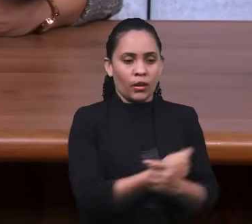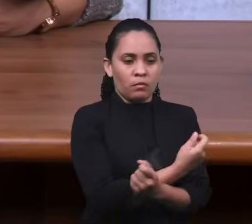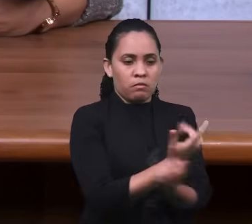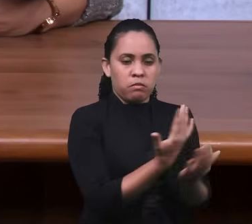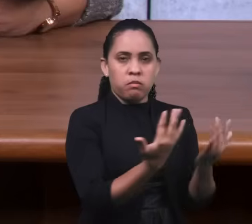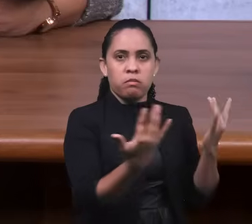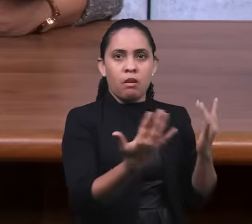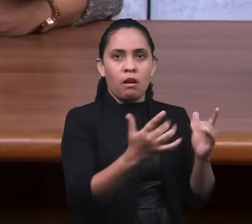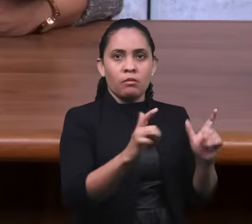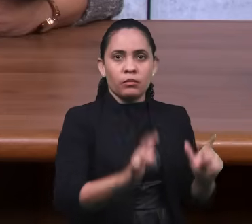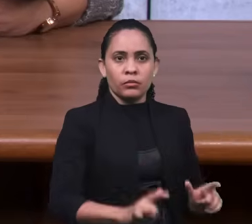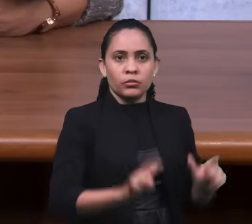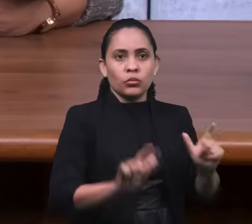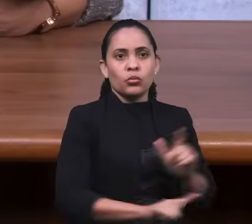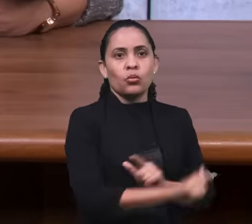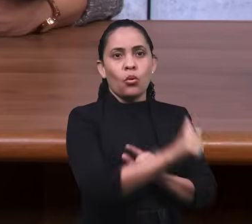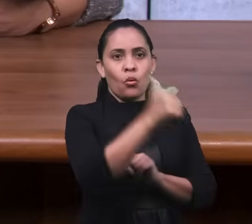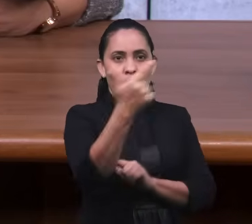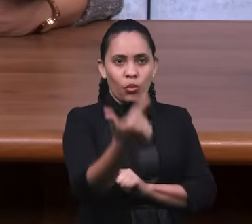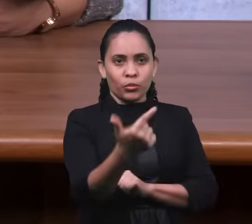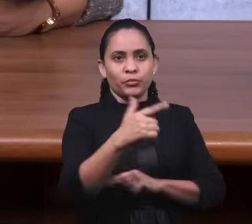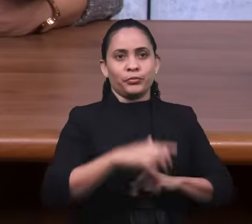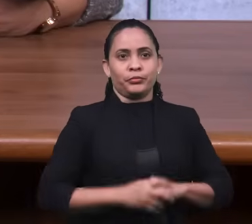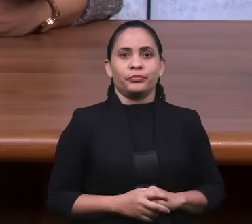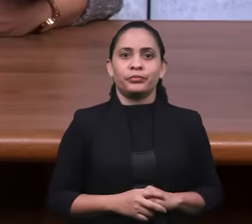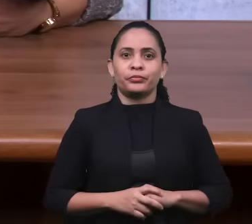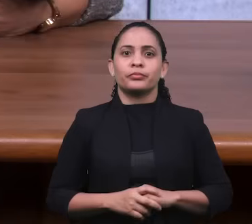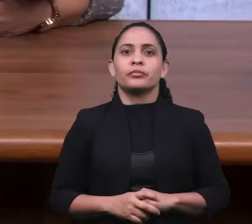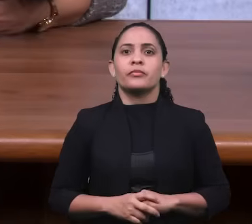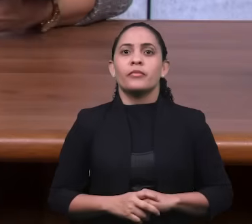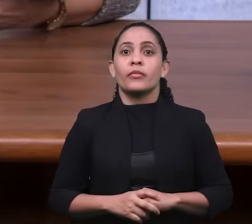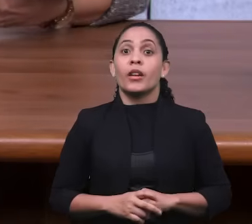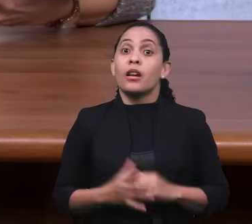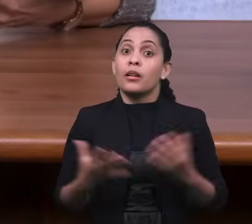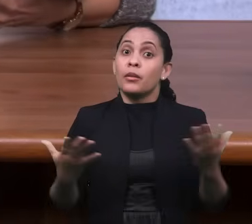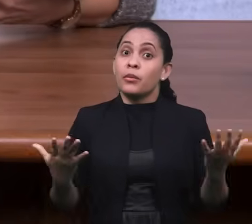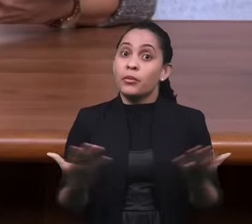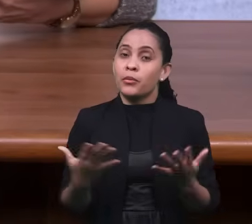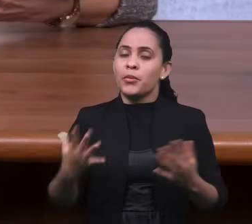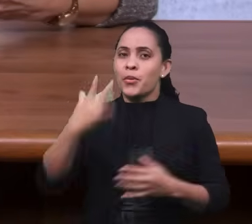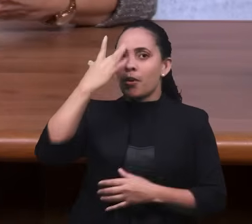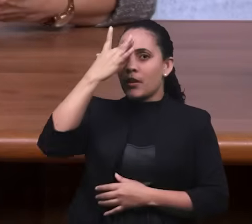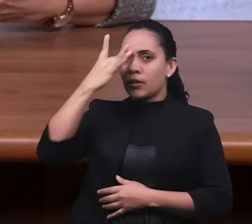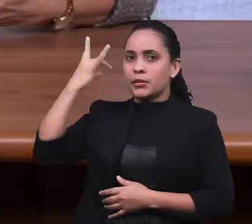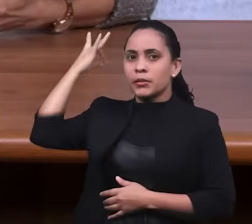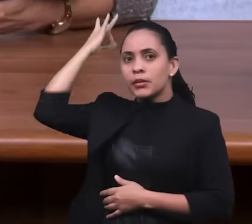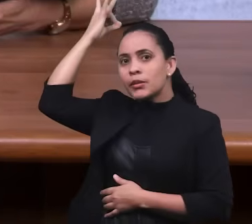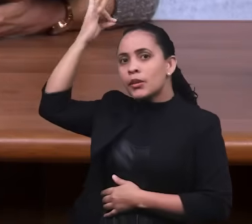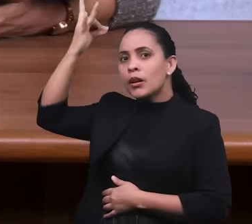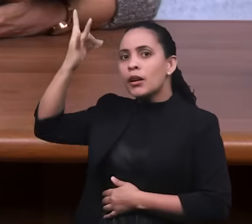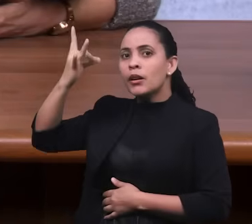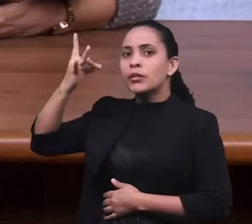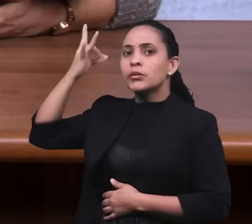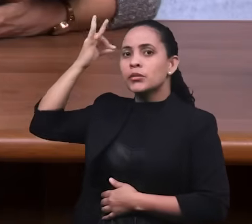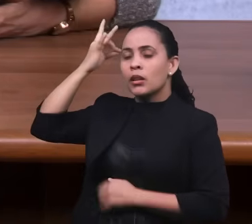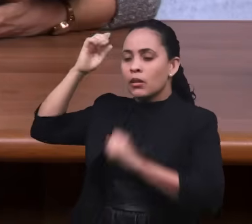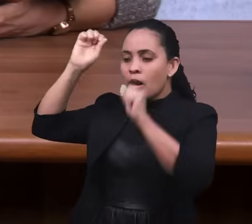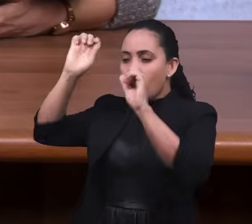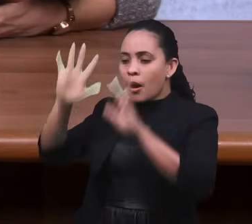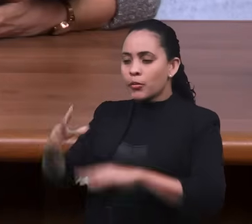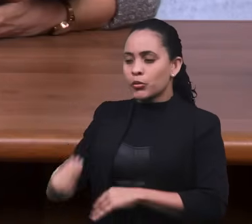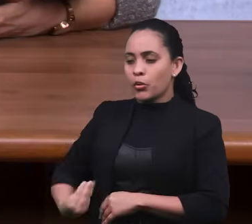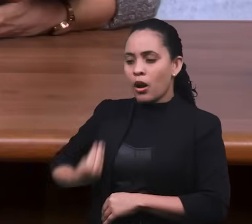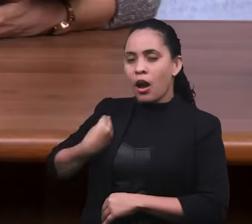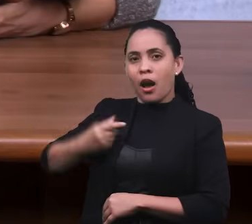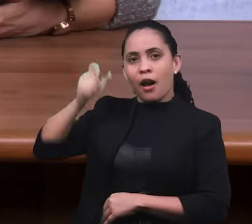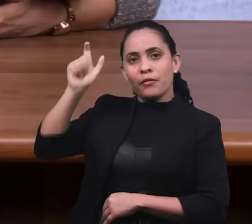no vale de Jezreel. Então o Espírito do Senhor revestiu Gideão, o qual tocou